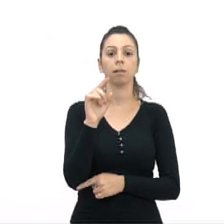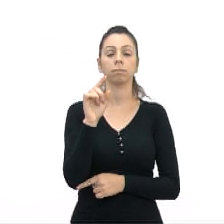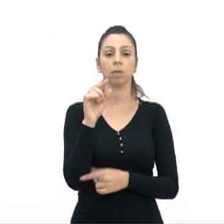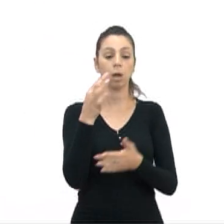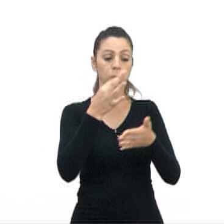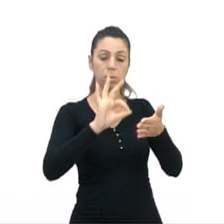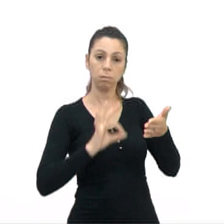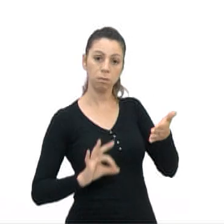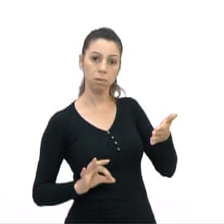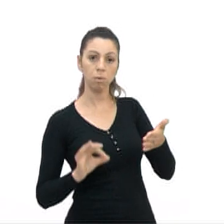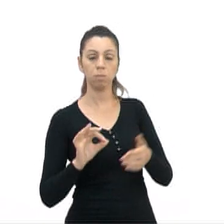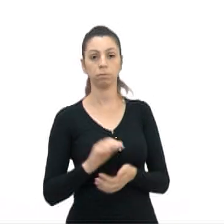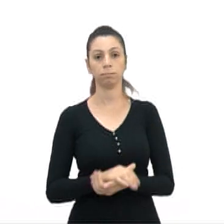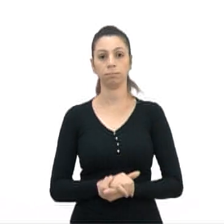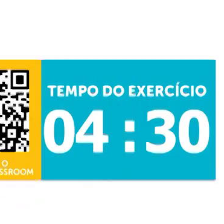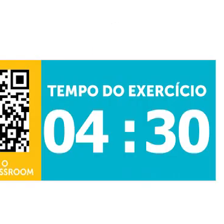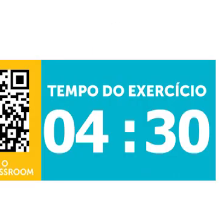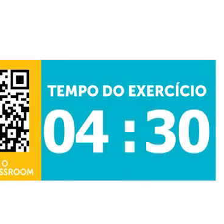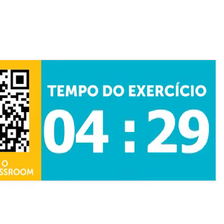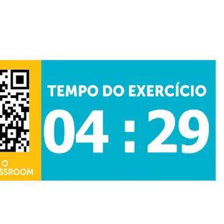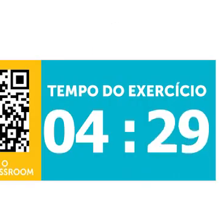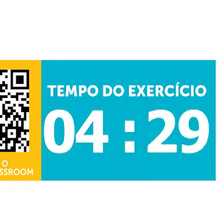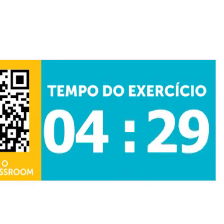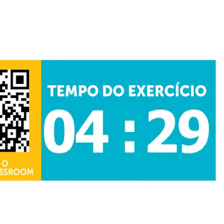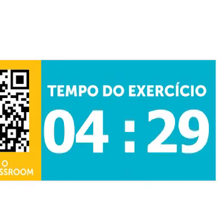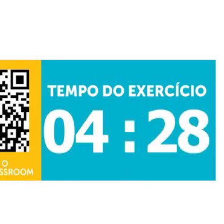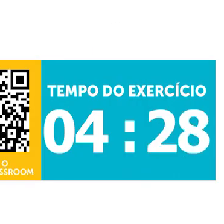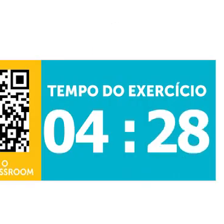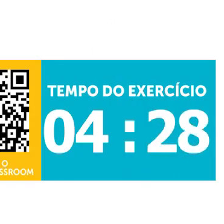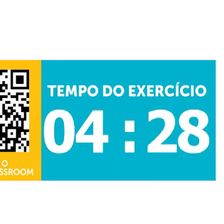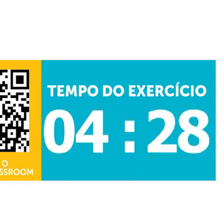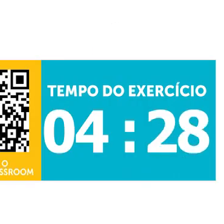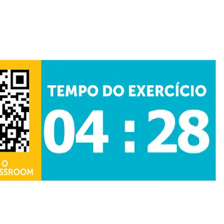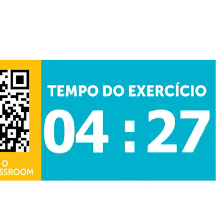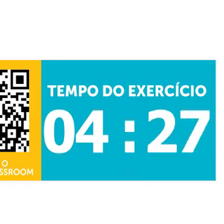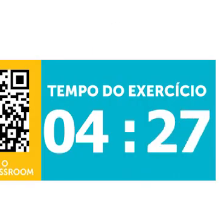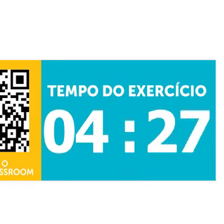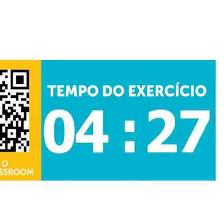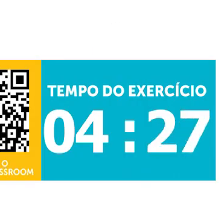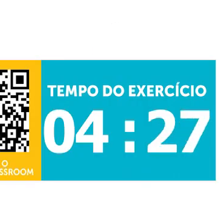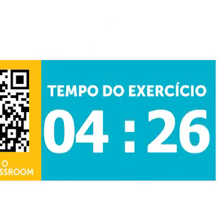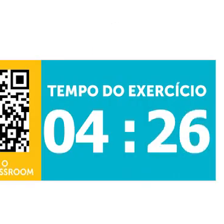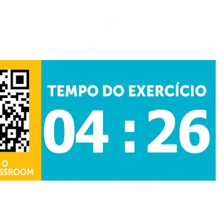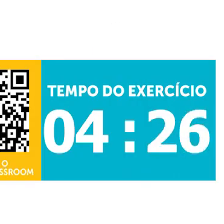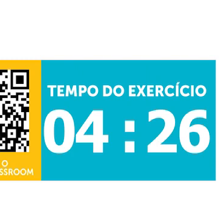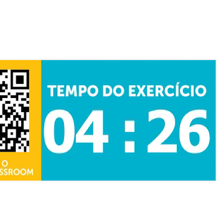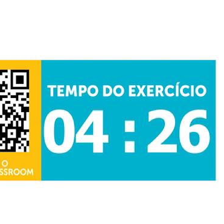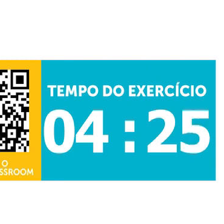placas.